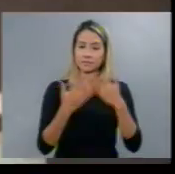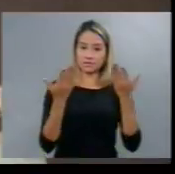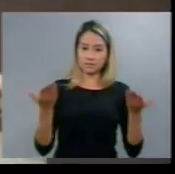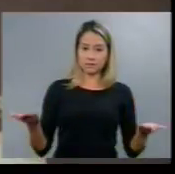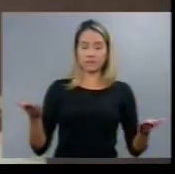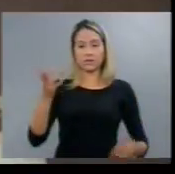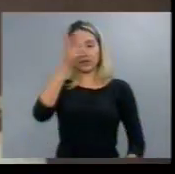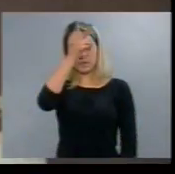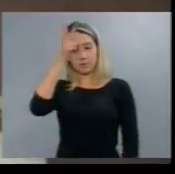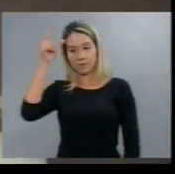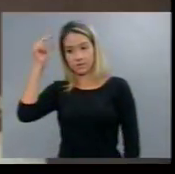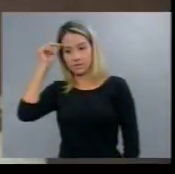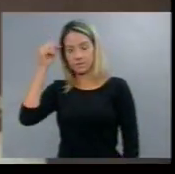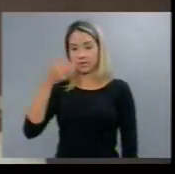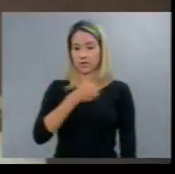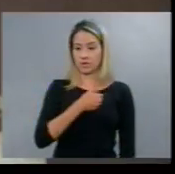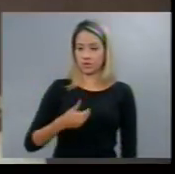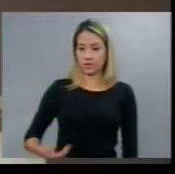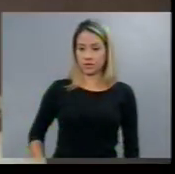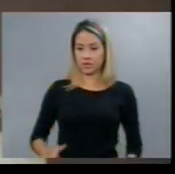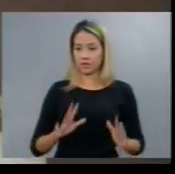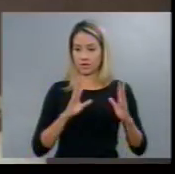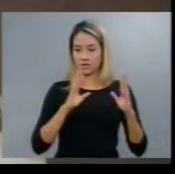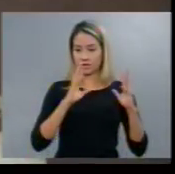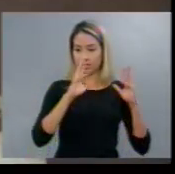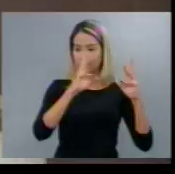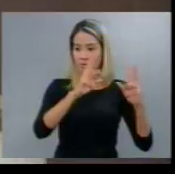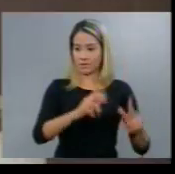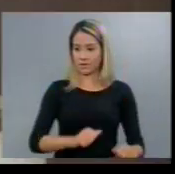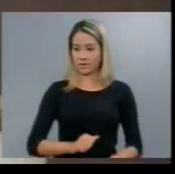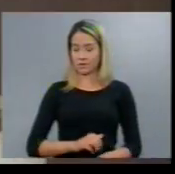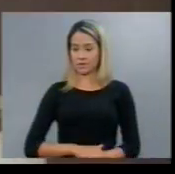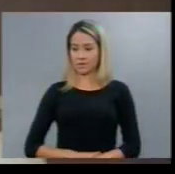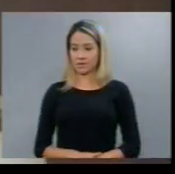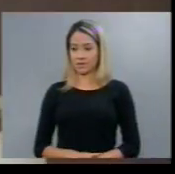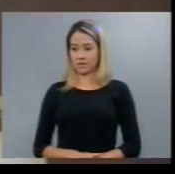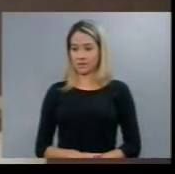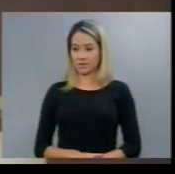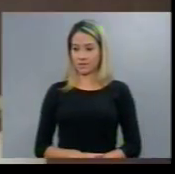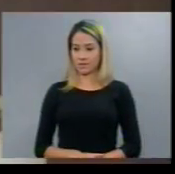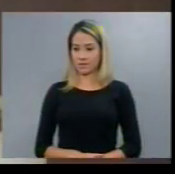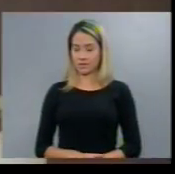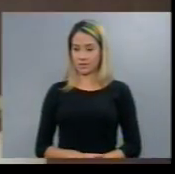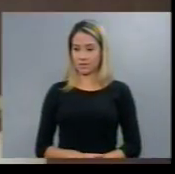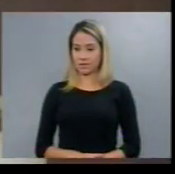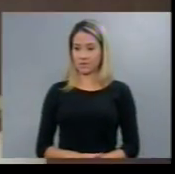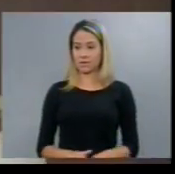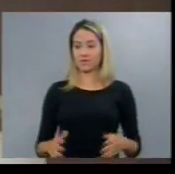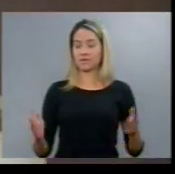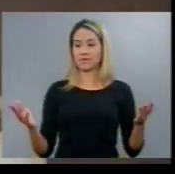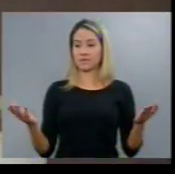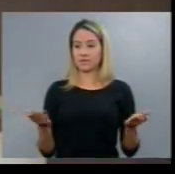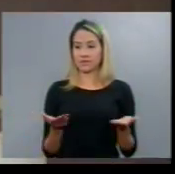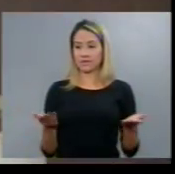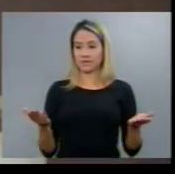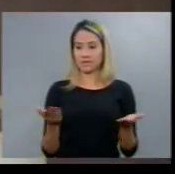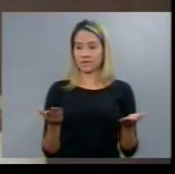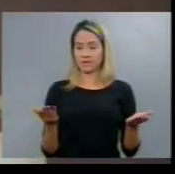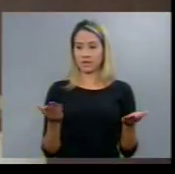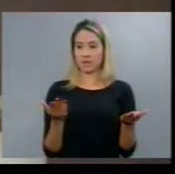gestores ilegítimos reduzir o gasto financeiro da ordem de R$ 1